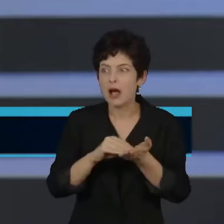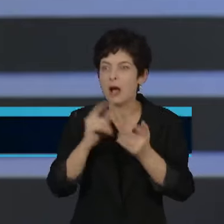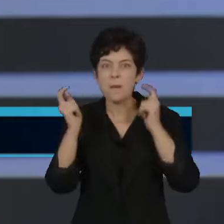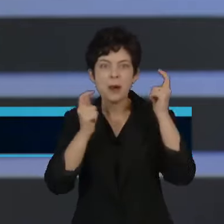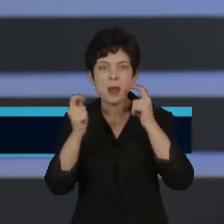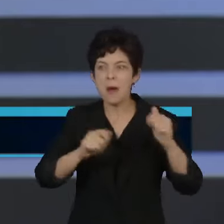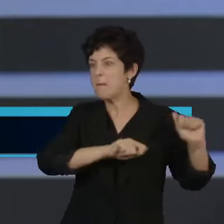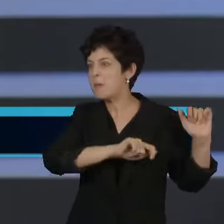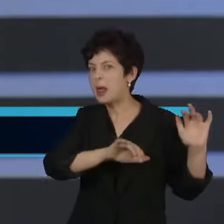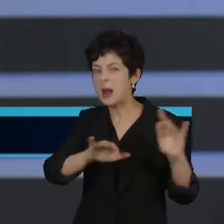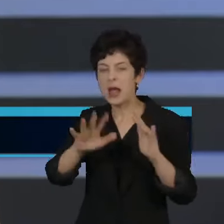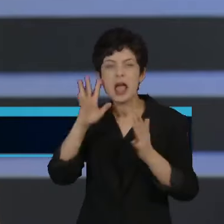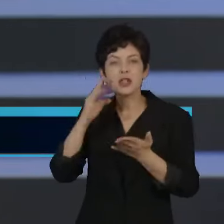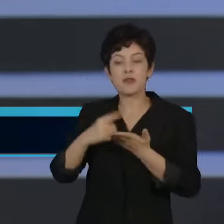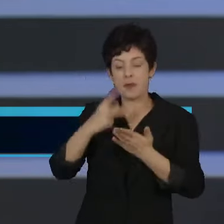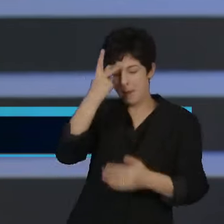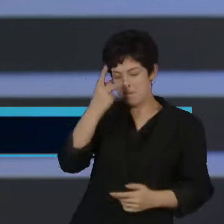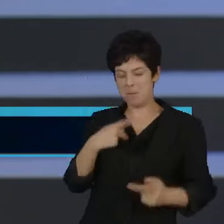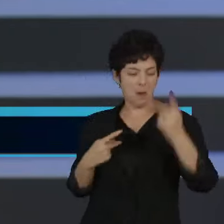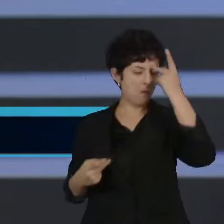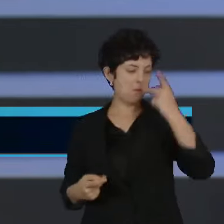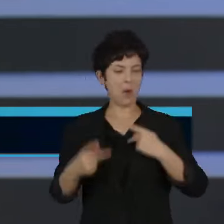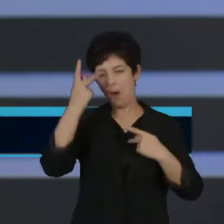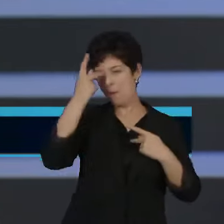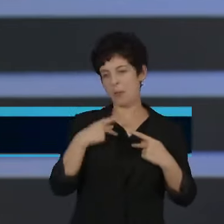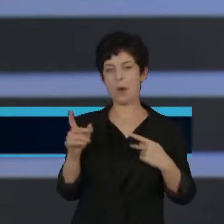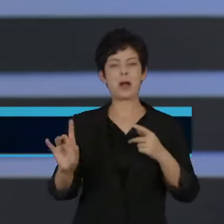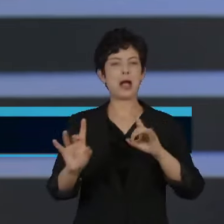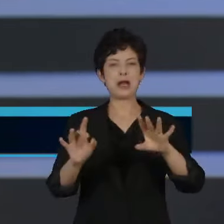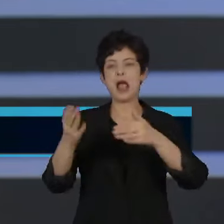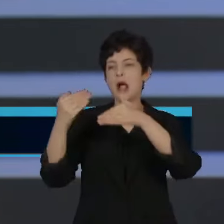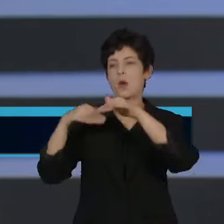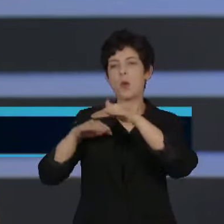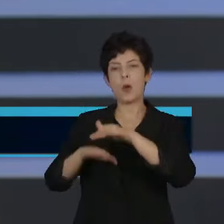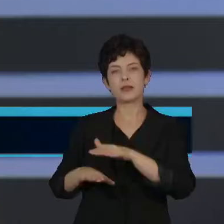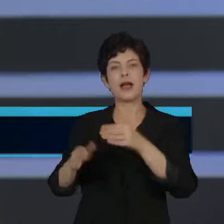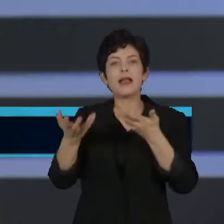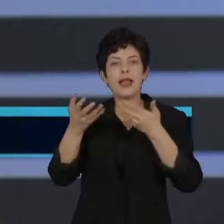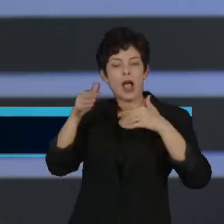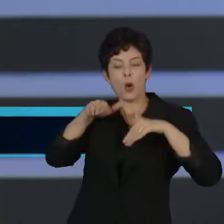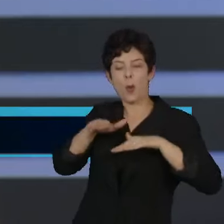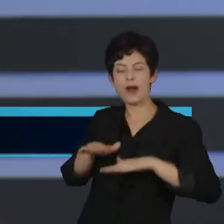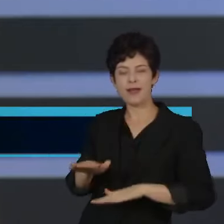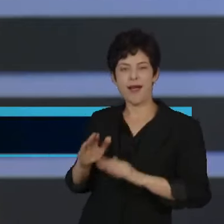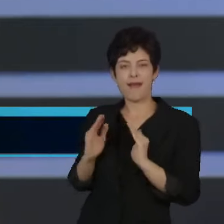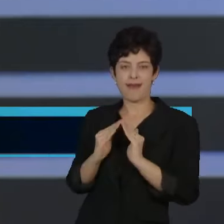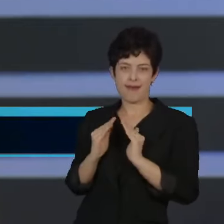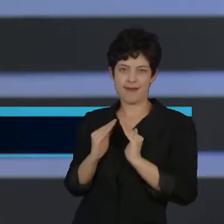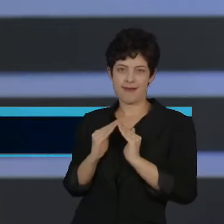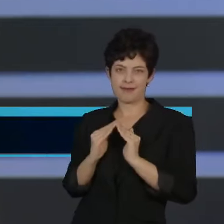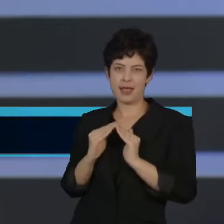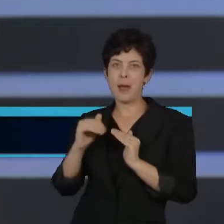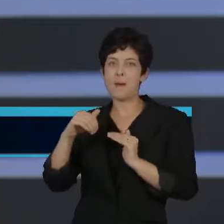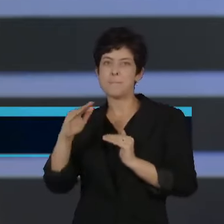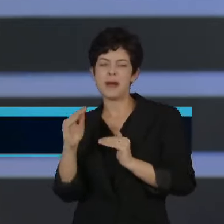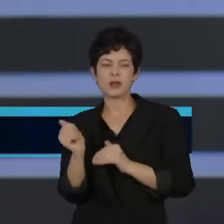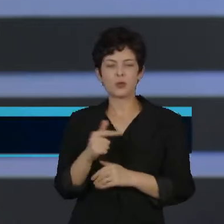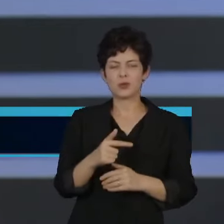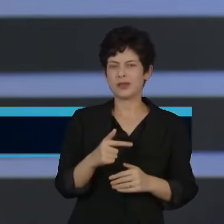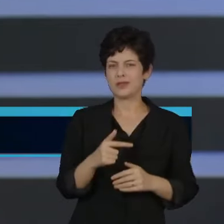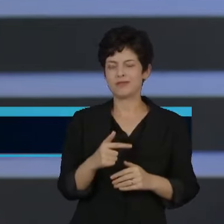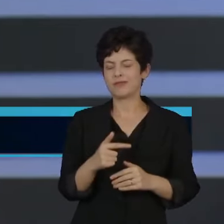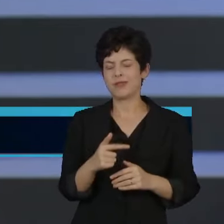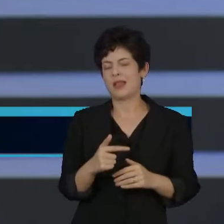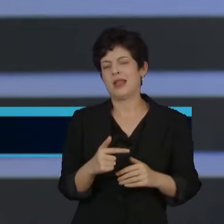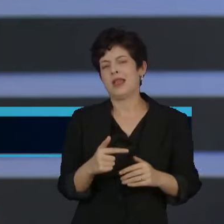e querem resolver o seu problema individual, né? Que é estocar a mercadoria alimentos muito mais do que se deve.